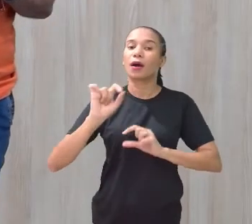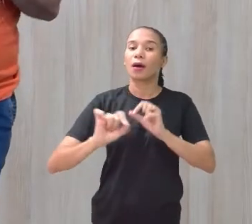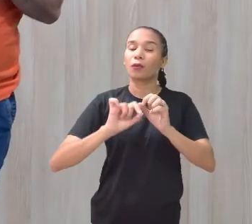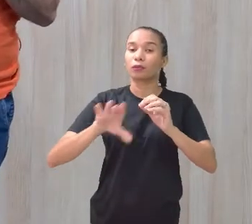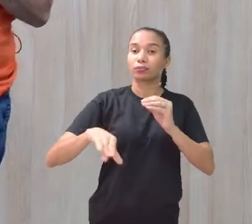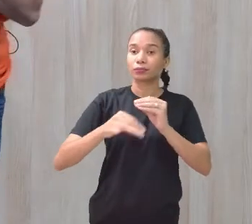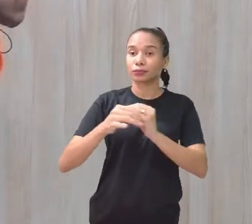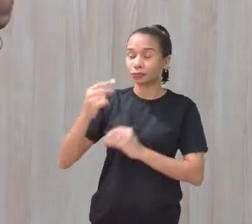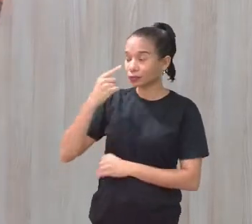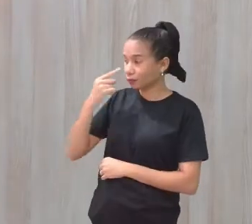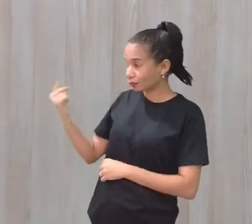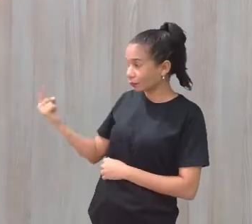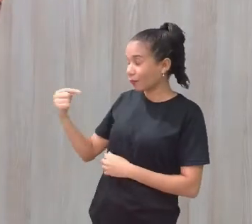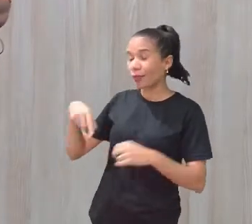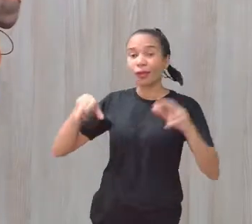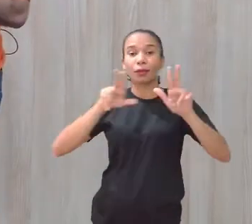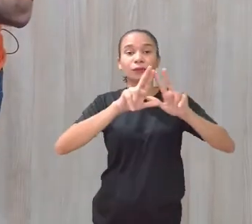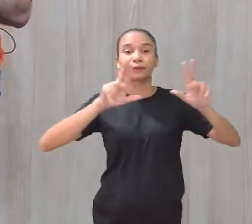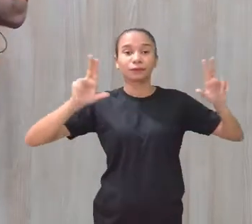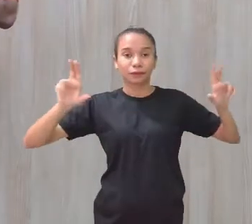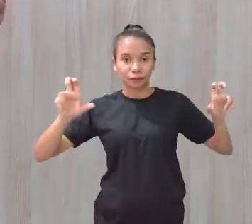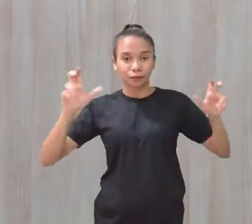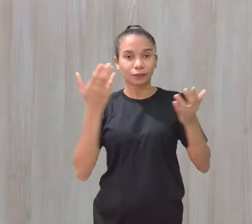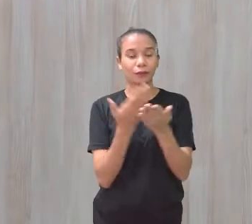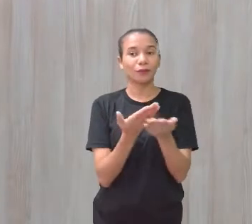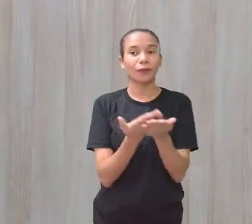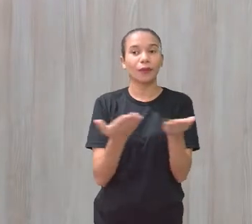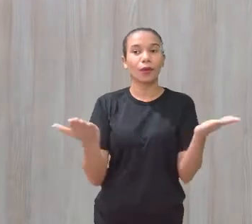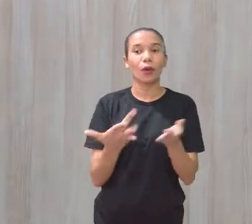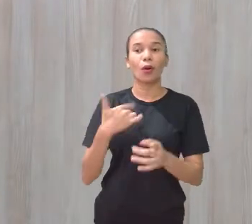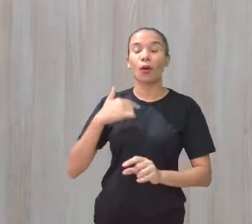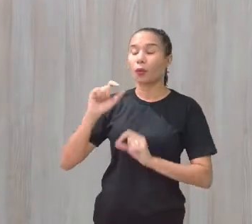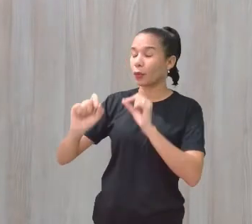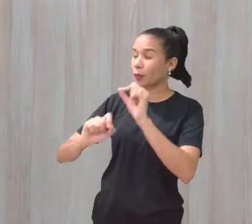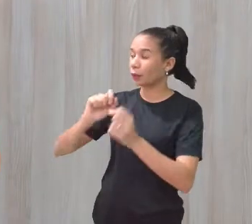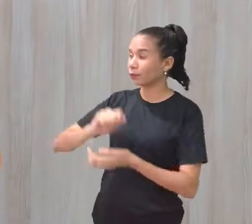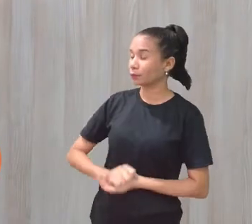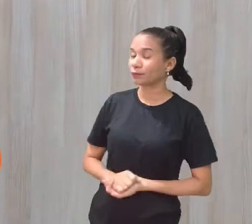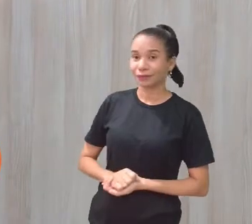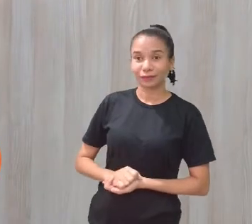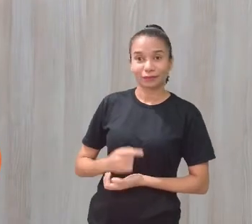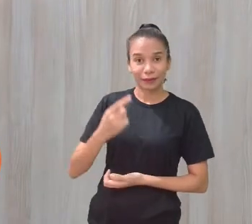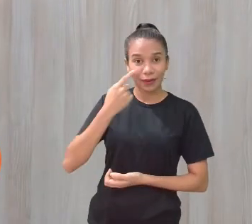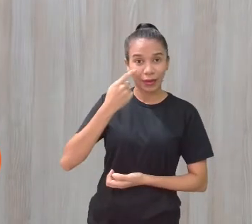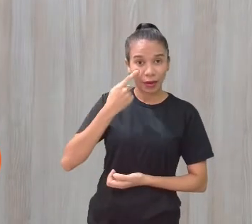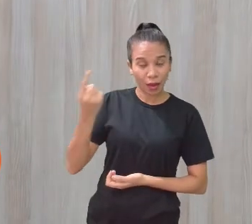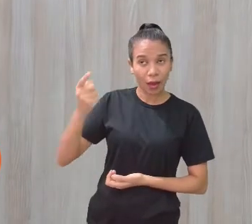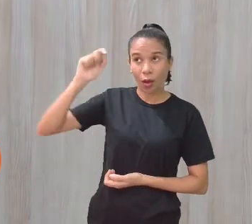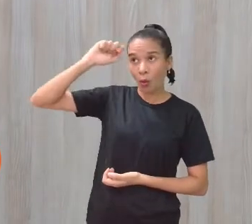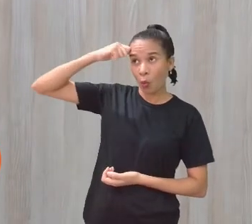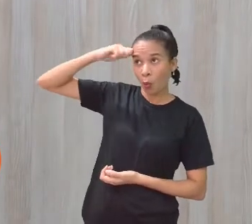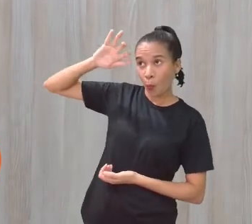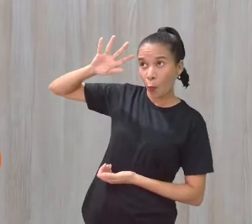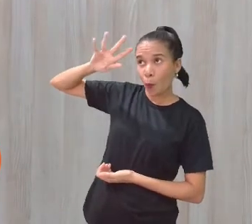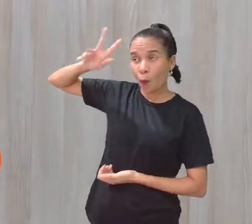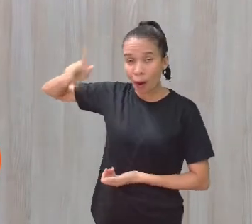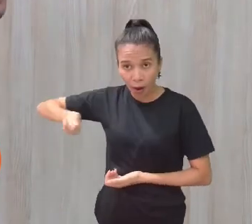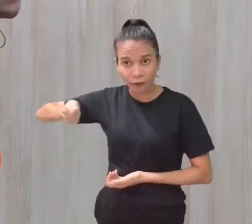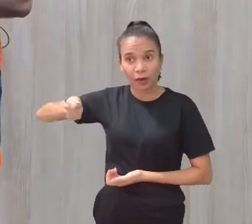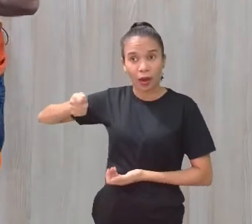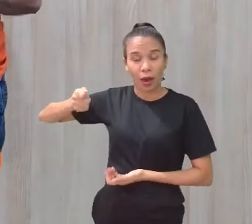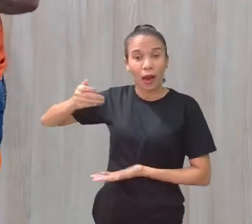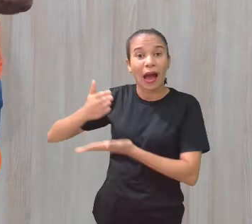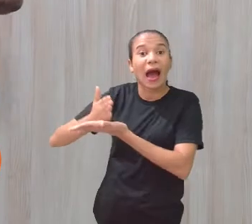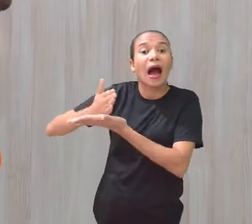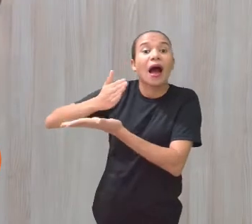aqui o nosso tema, né, da aula. Nós hoje vamos trabalhar aqui um pouco, né, do continente africano antes